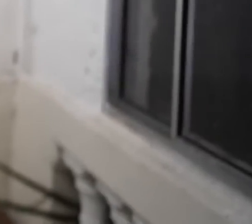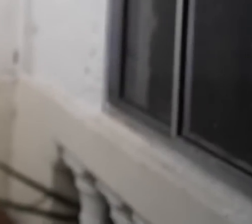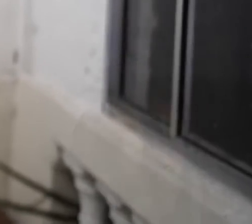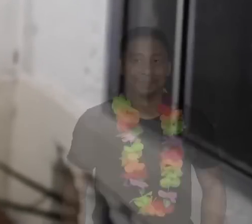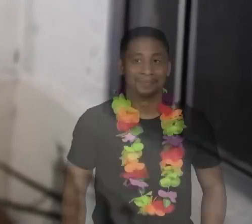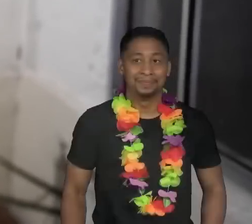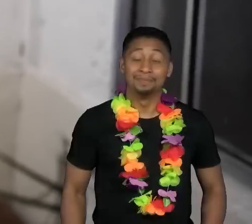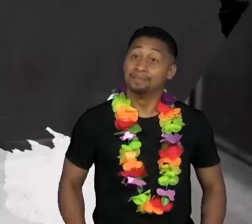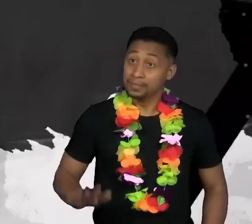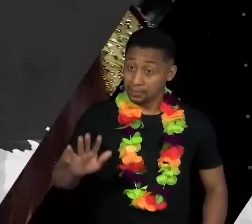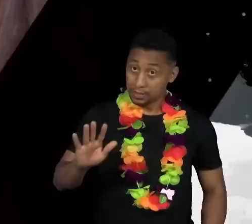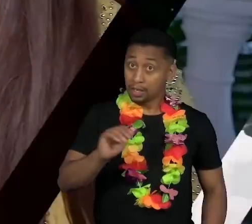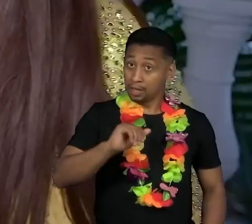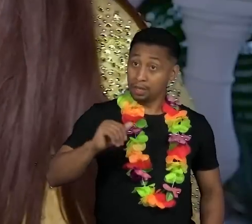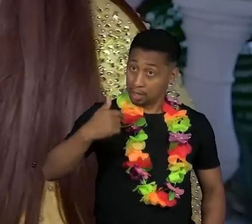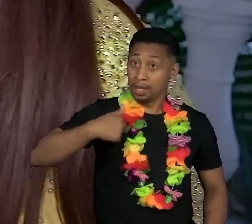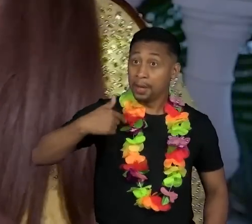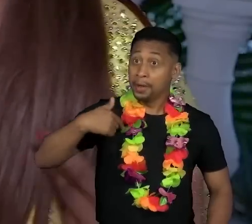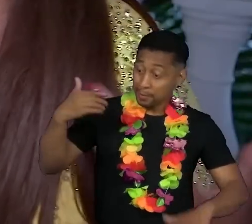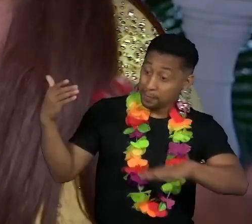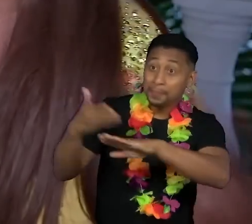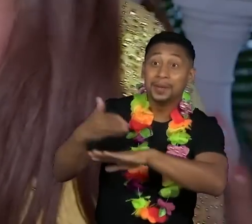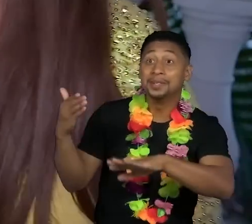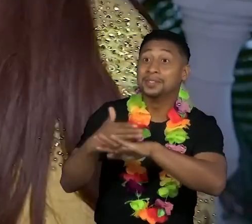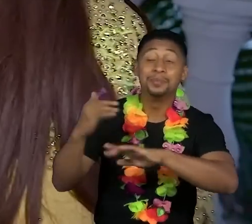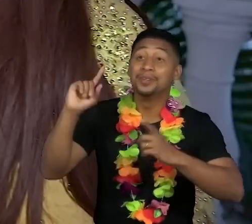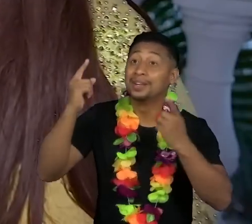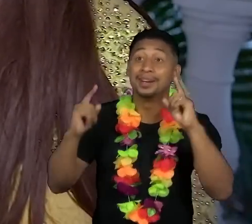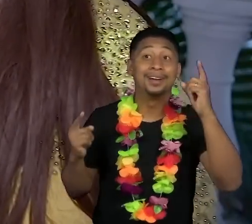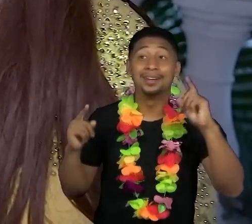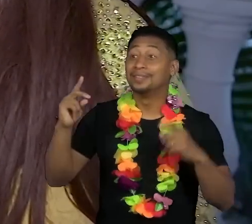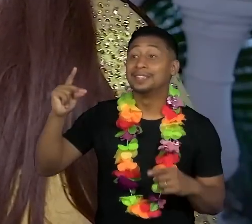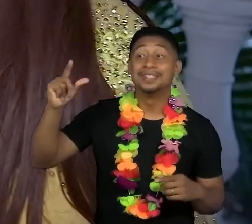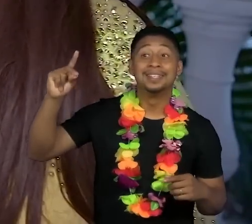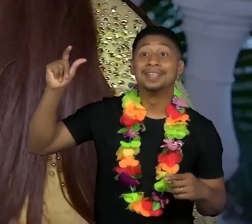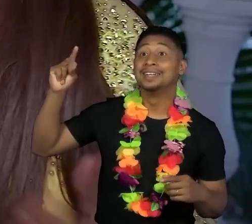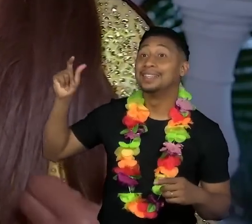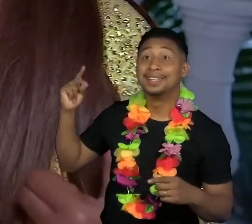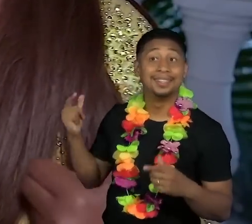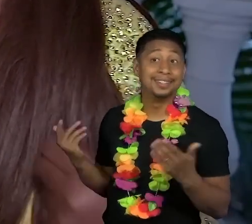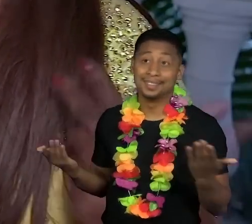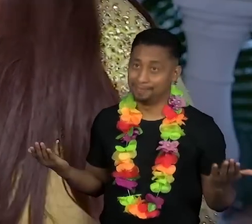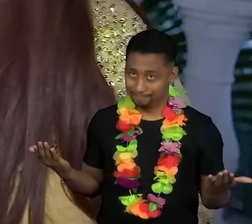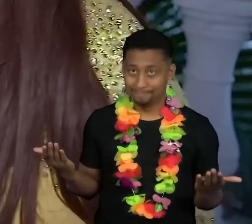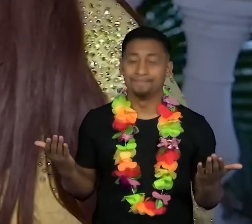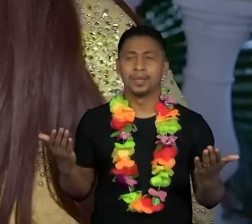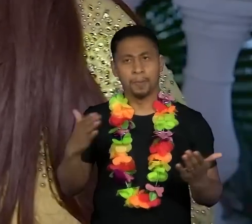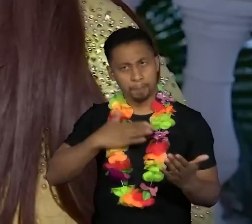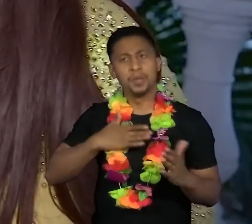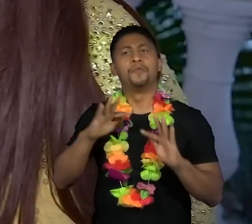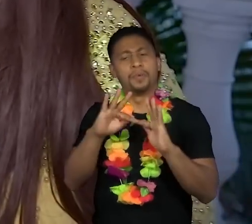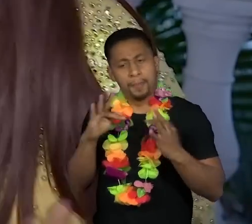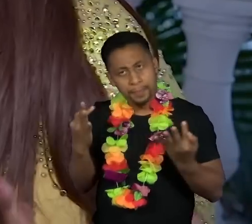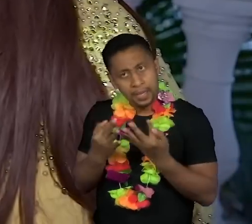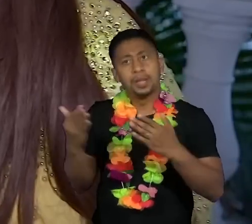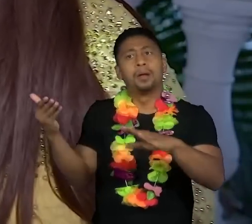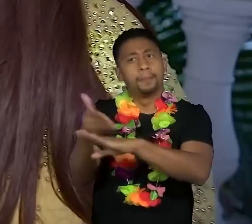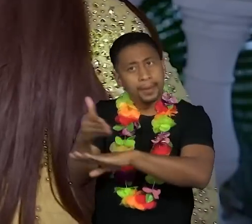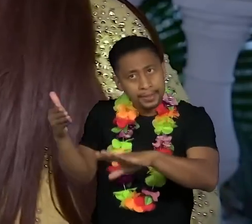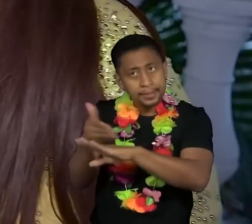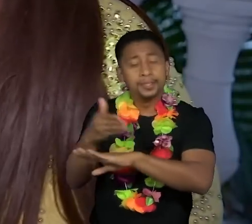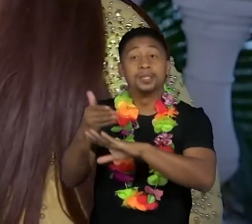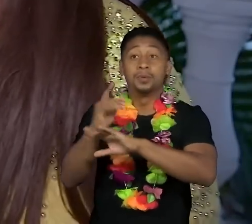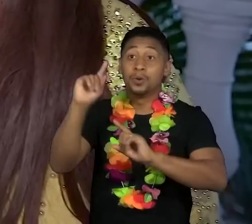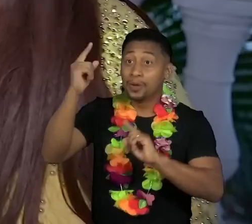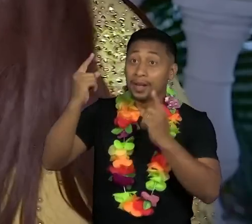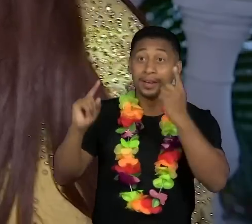Eu sou do carnaval, teoricamente, desde que me entendo por gente. A minha família é envolvida com carnaval desde sempre.